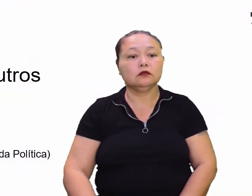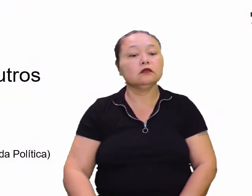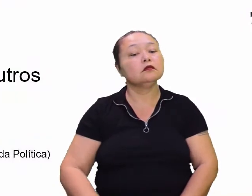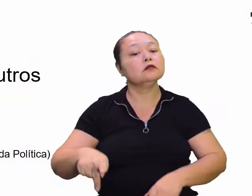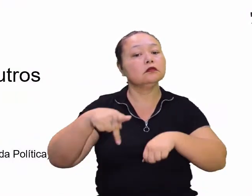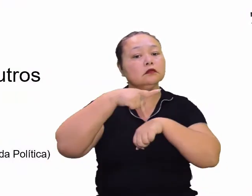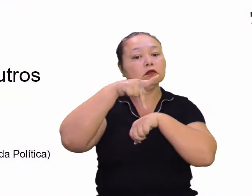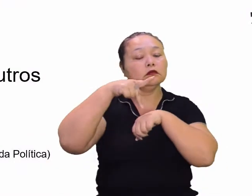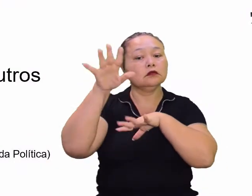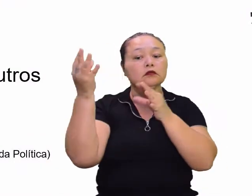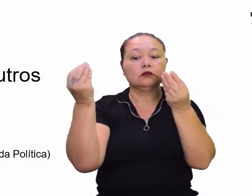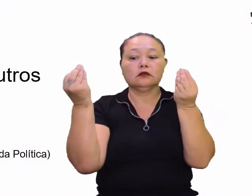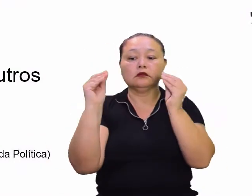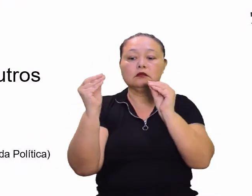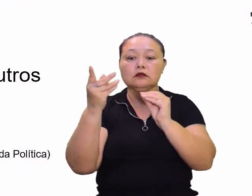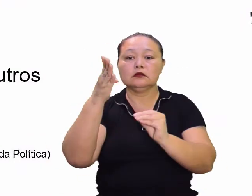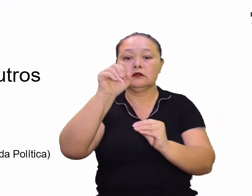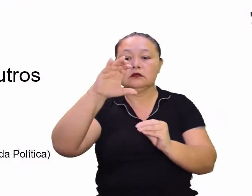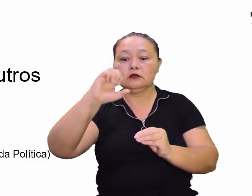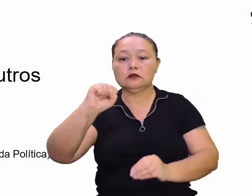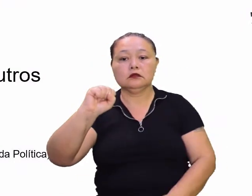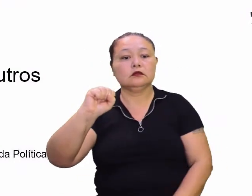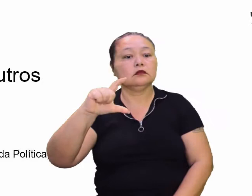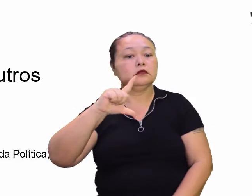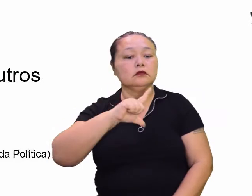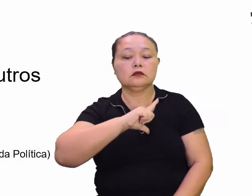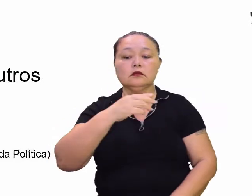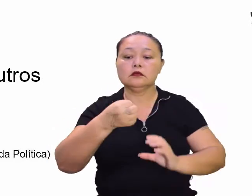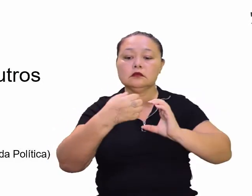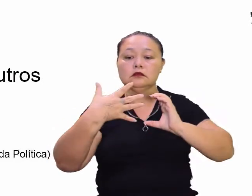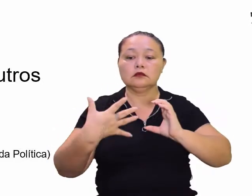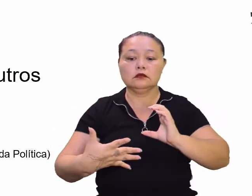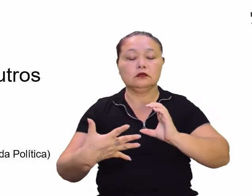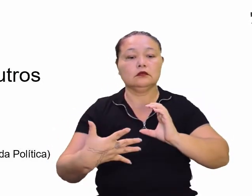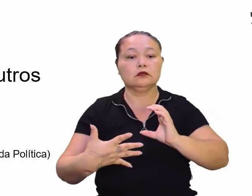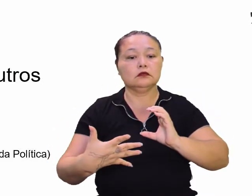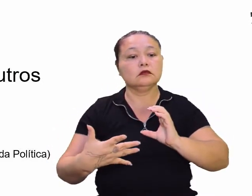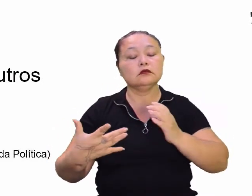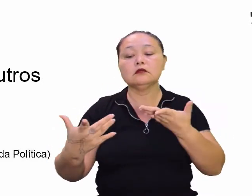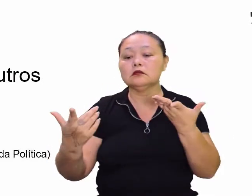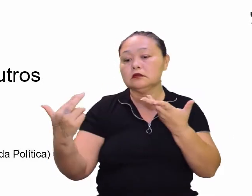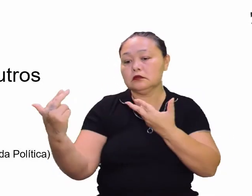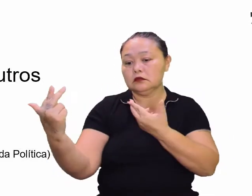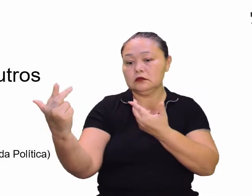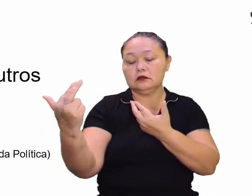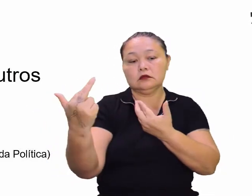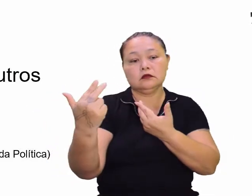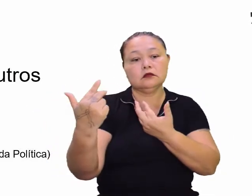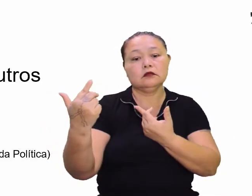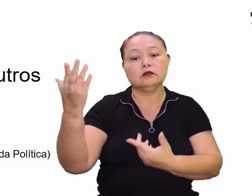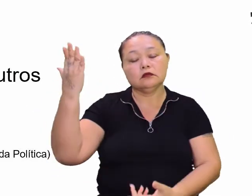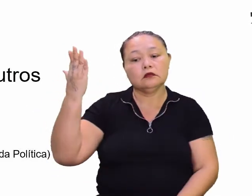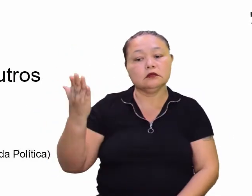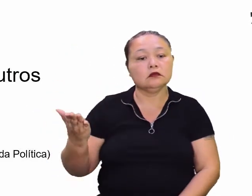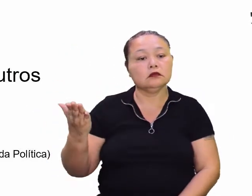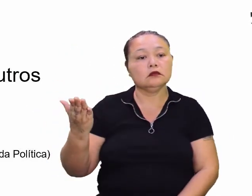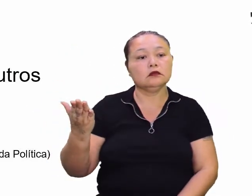Os países que formam os BRICS têm várias características em comum. Olha só,